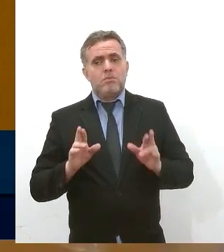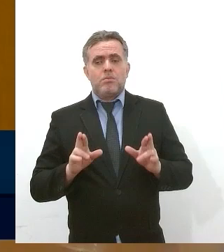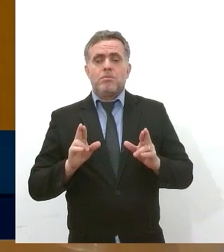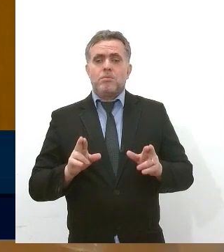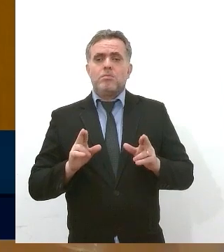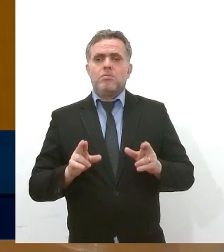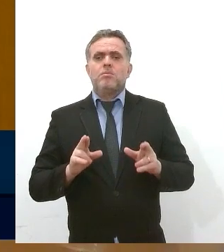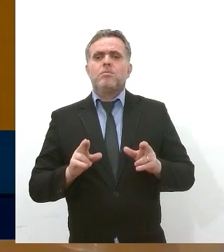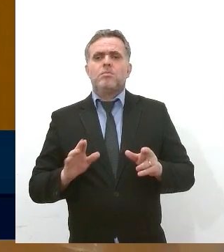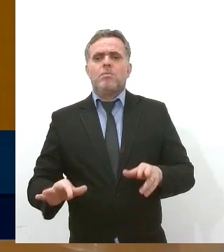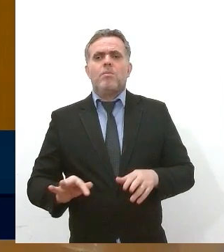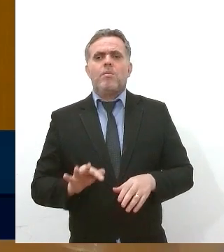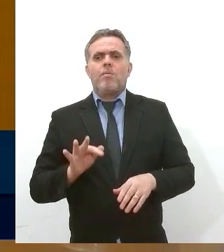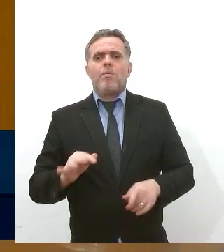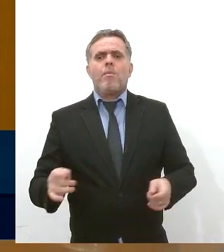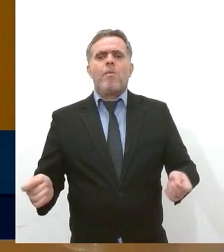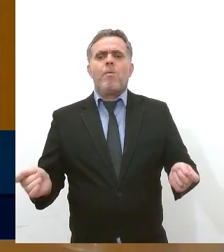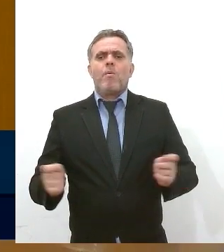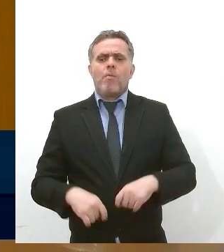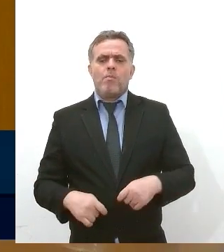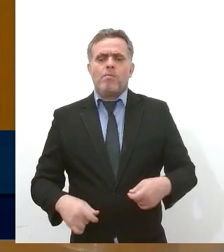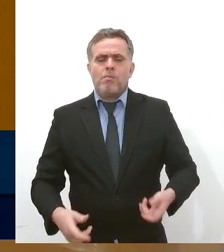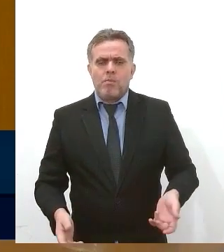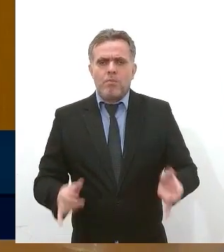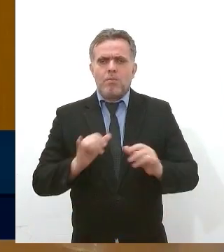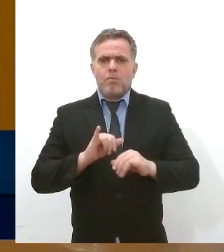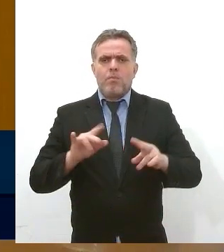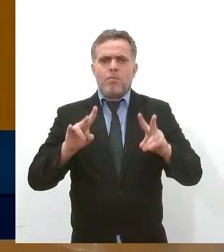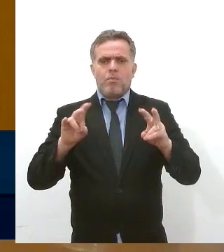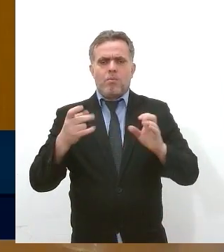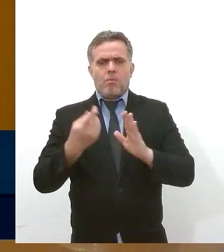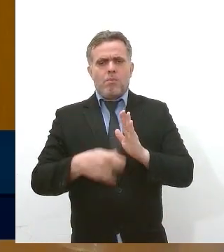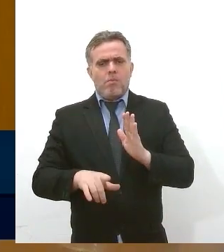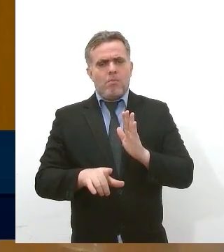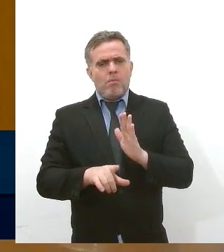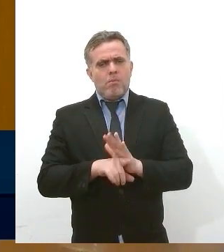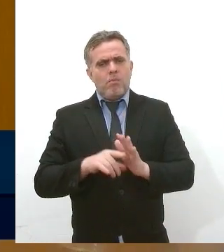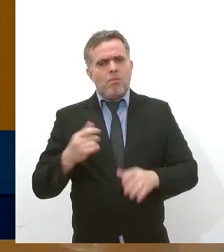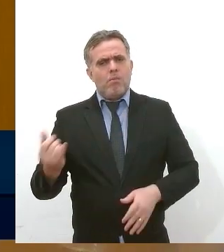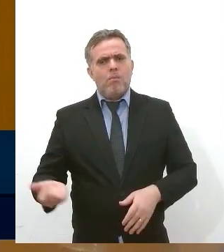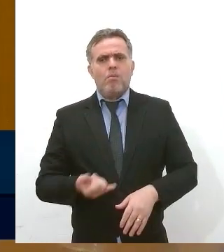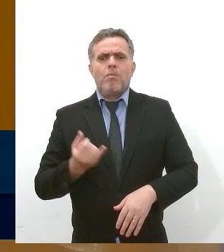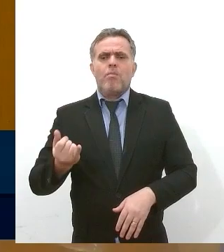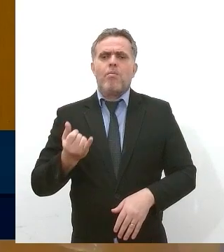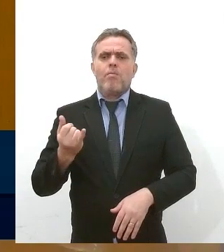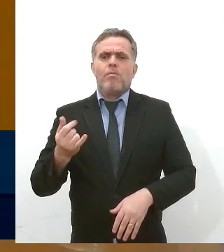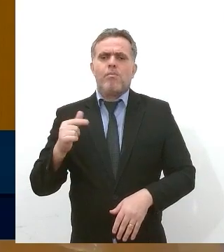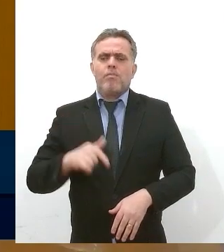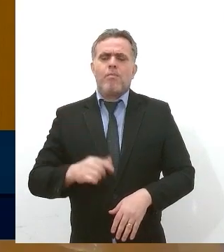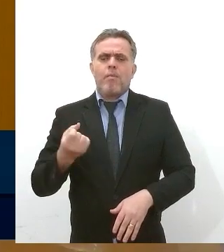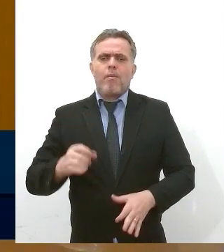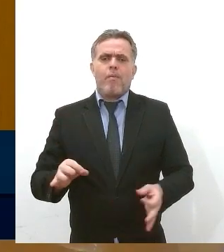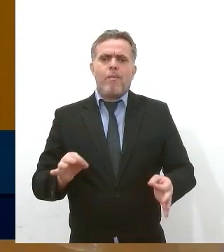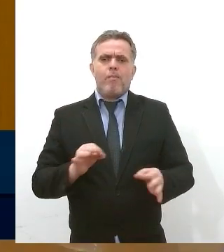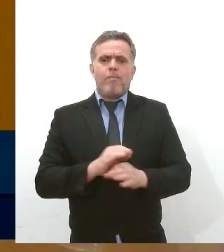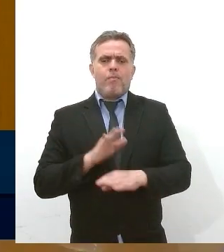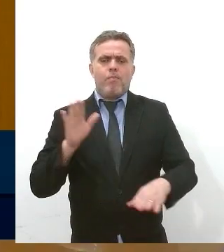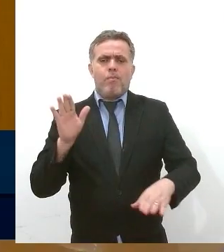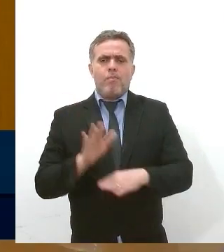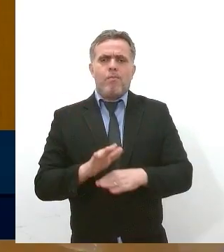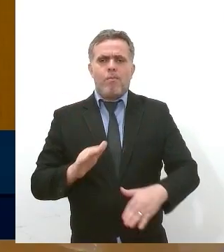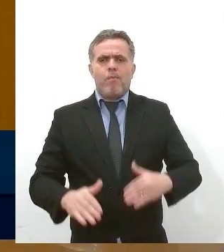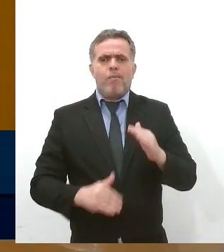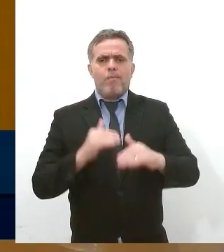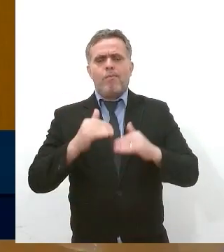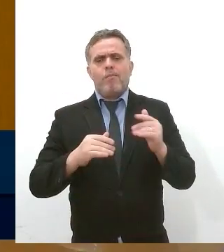ler projetos como esse, que são importantes, né, para a Sergipe, para o nosso desenvolvimento, e que a gente não fique para trás